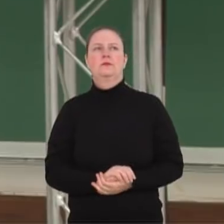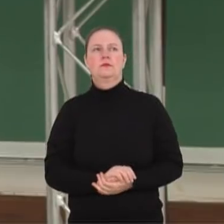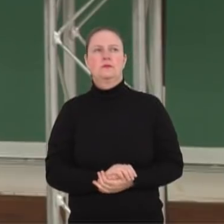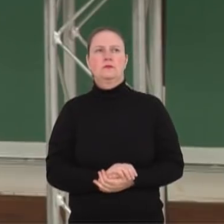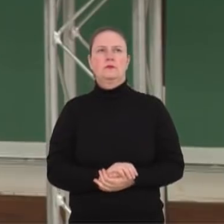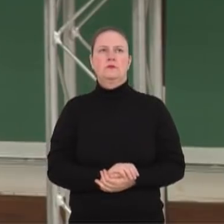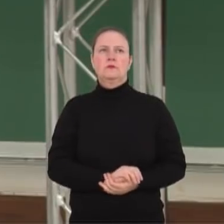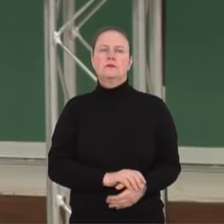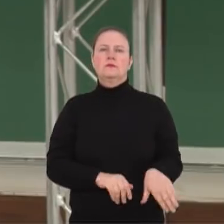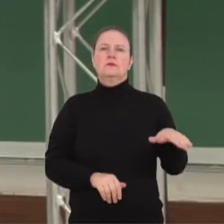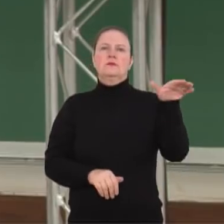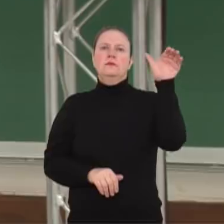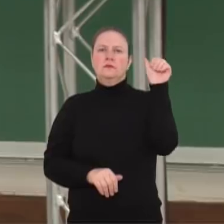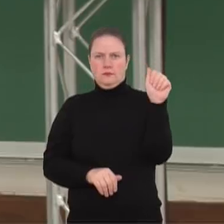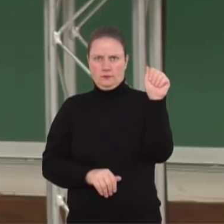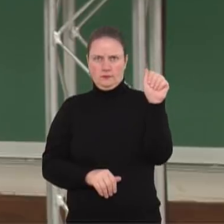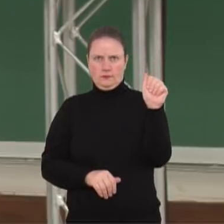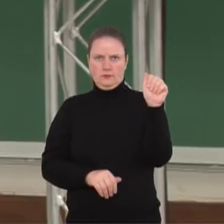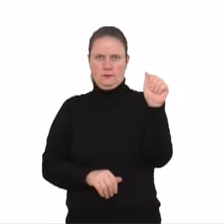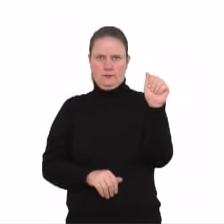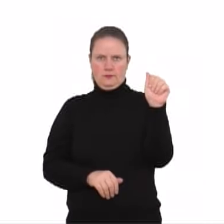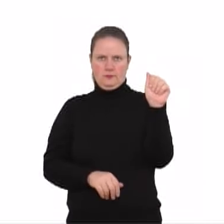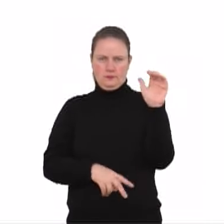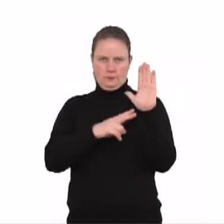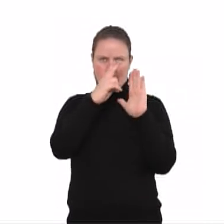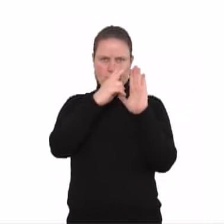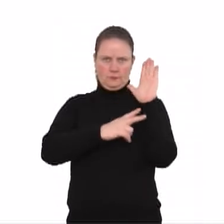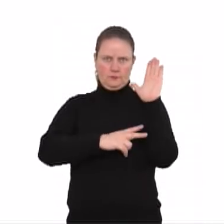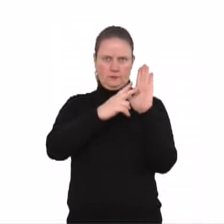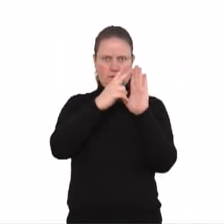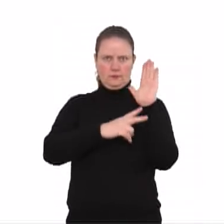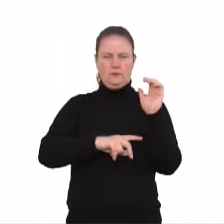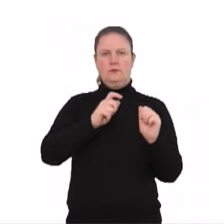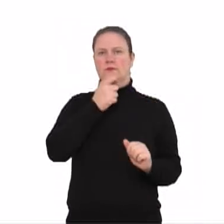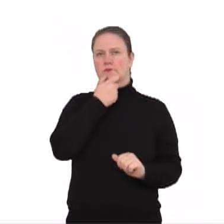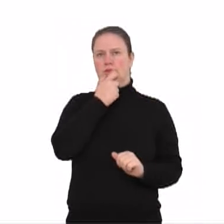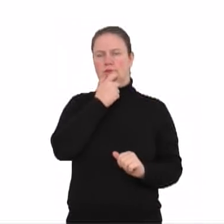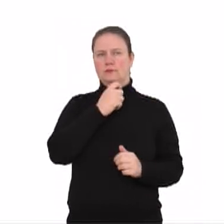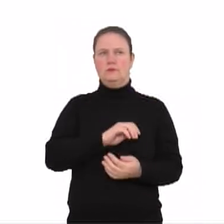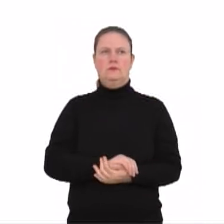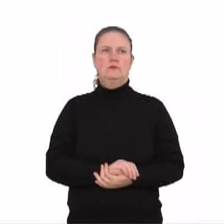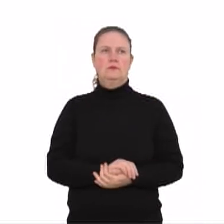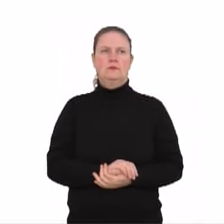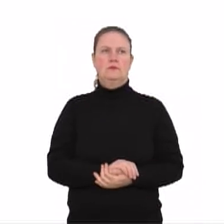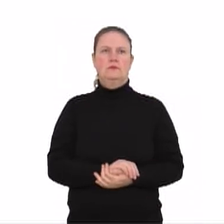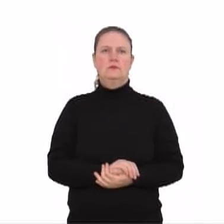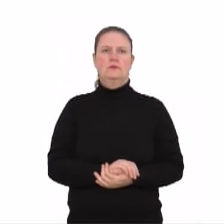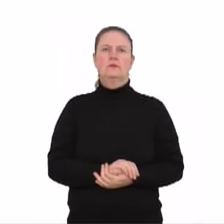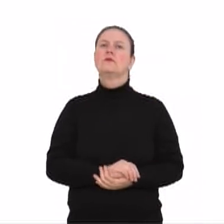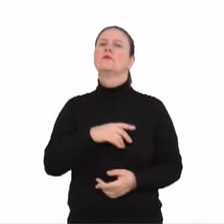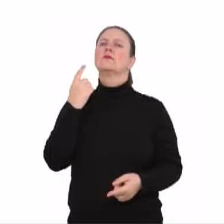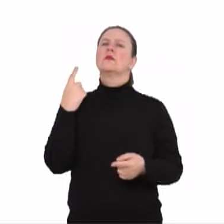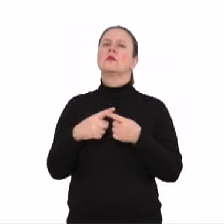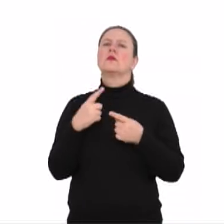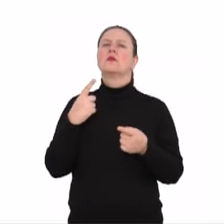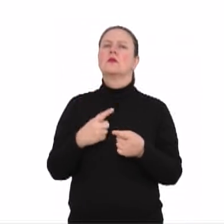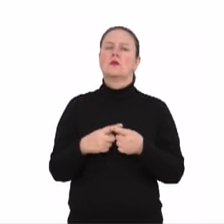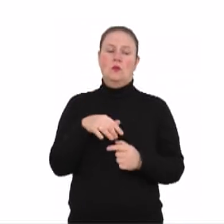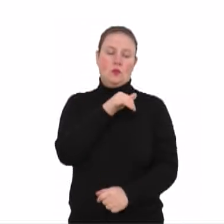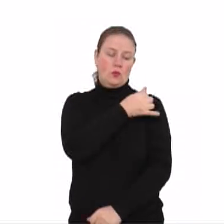Letra A. Why is Rio de Janeiro famous? Por que o Rio de Janeiro é